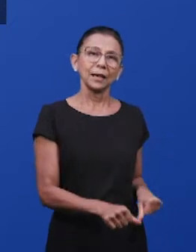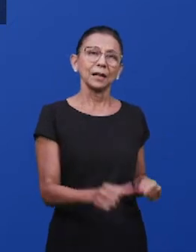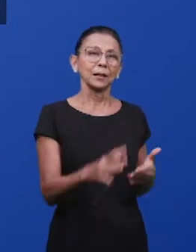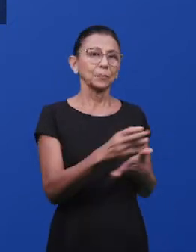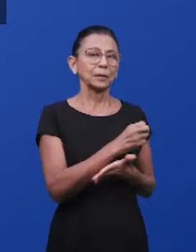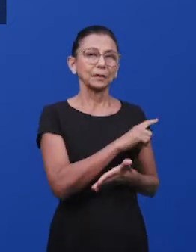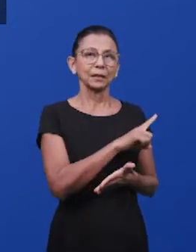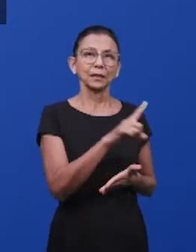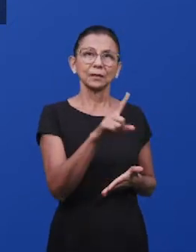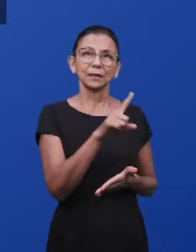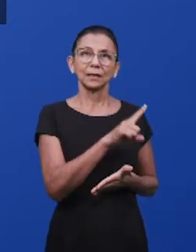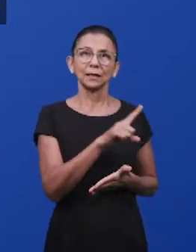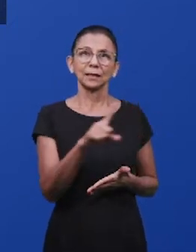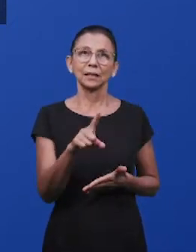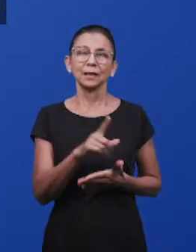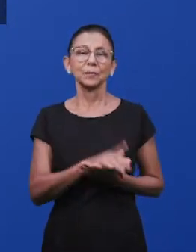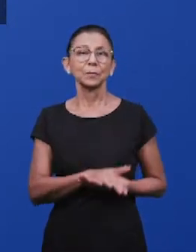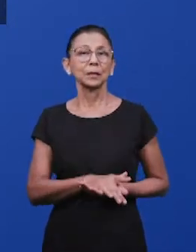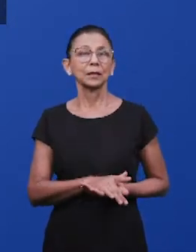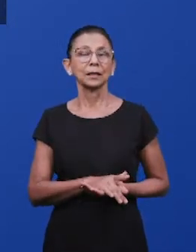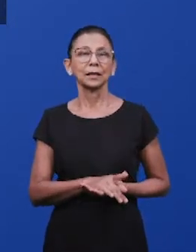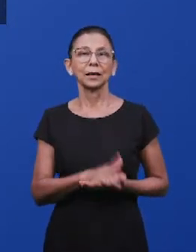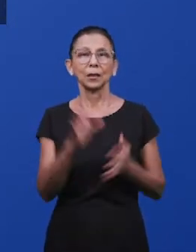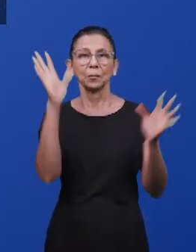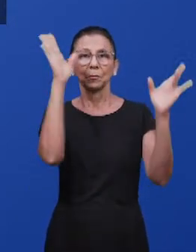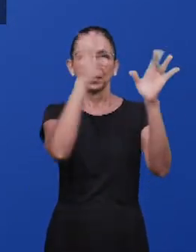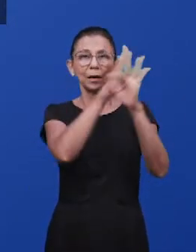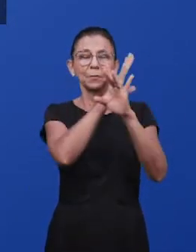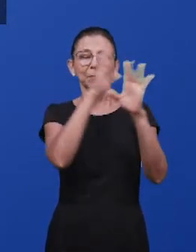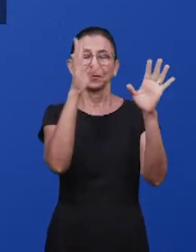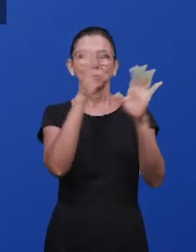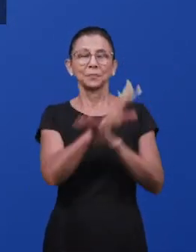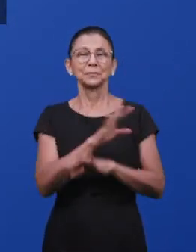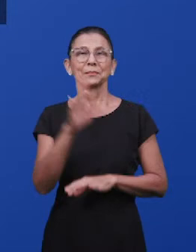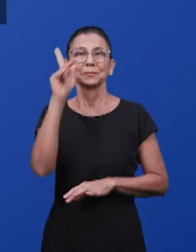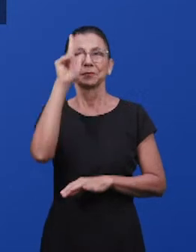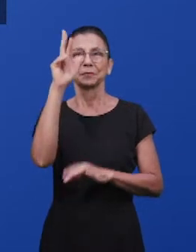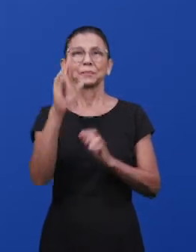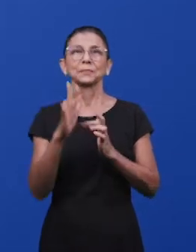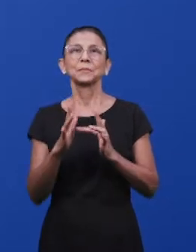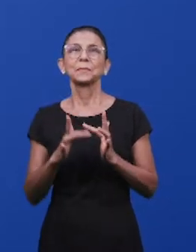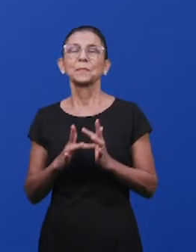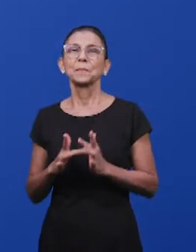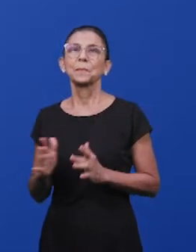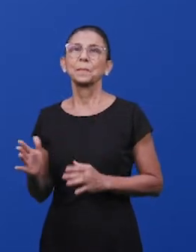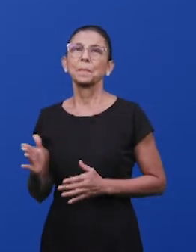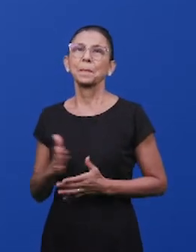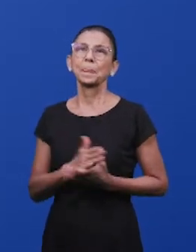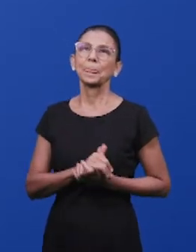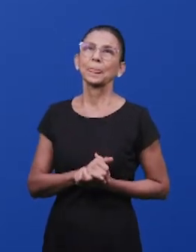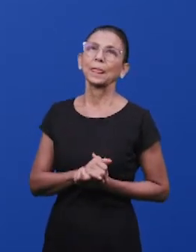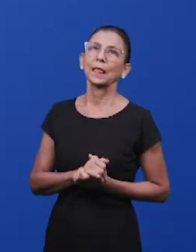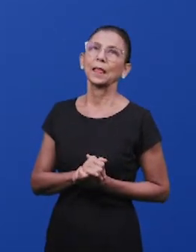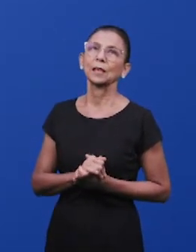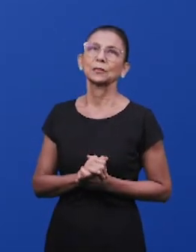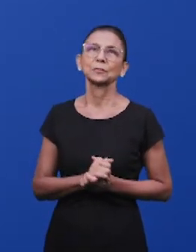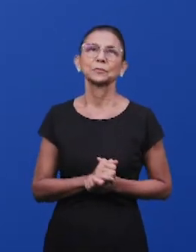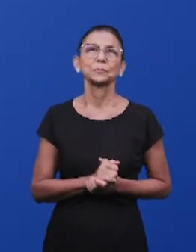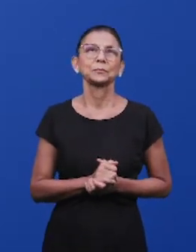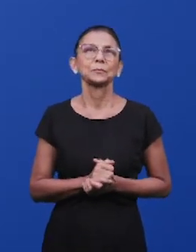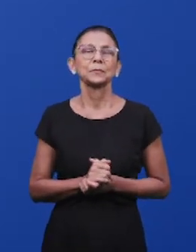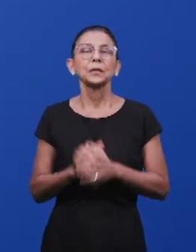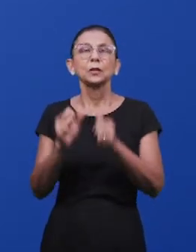pois ela não está preparada. A paz do Senhor Jesus. Com Jesus no